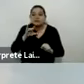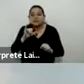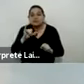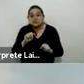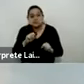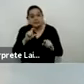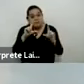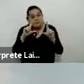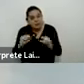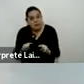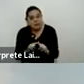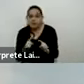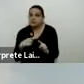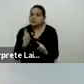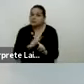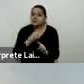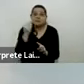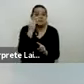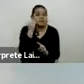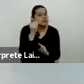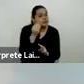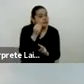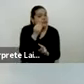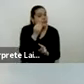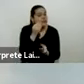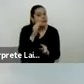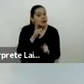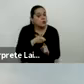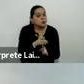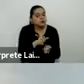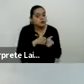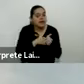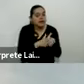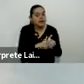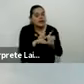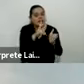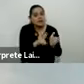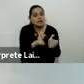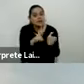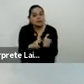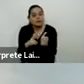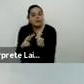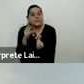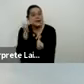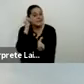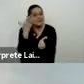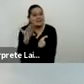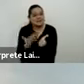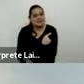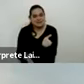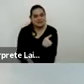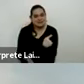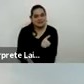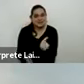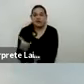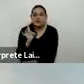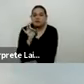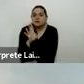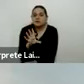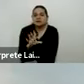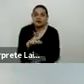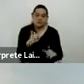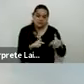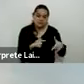de PLR, com a mesma linha de aumento, e aí por diante. Isso é importante. Não é só o trabalhador que tem que se